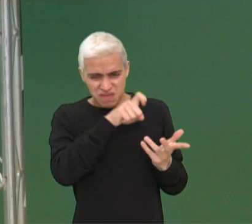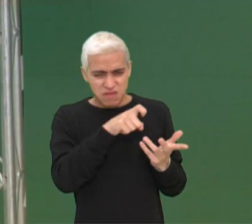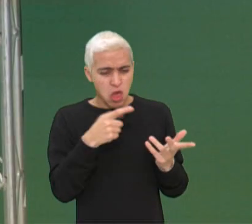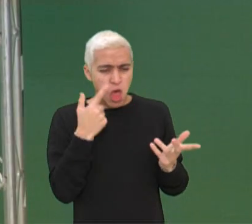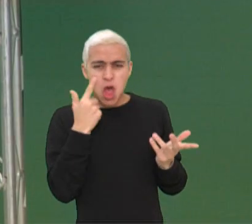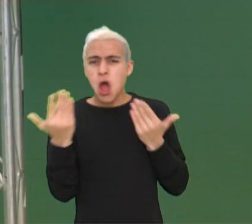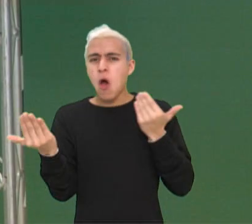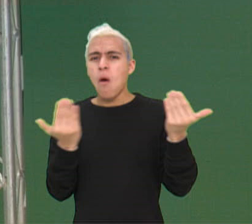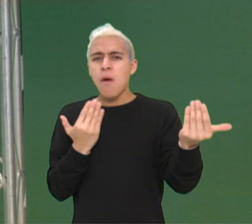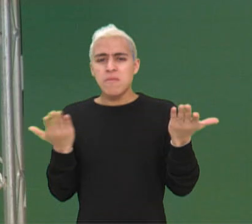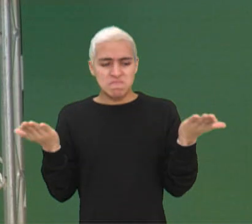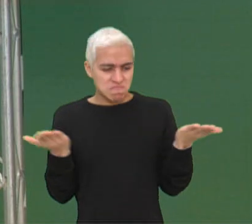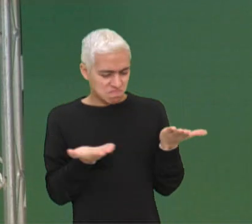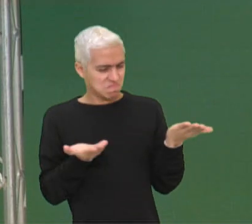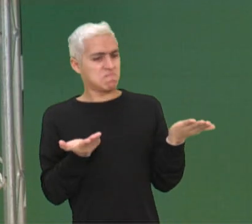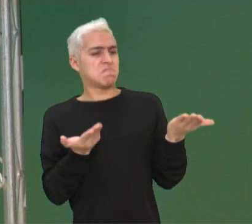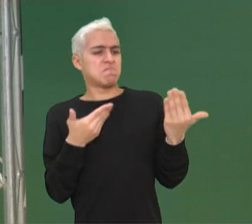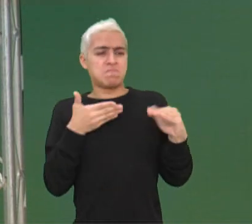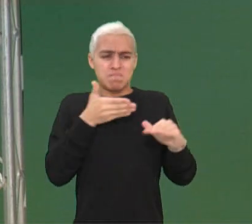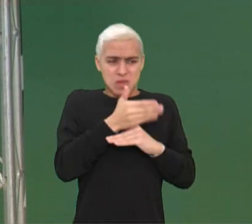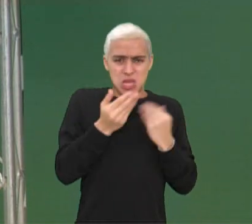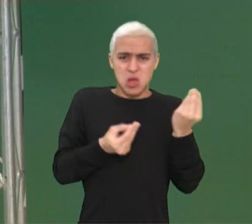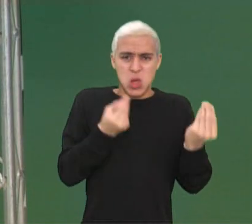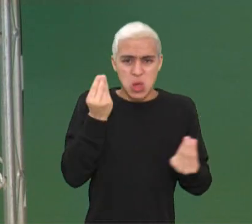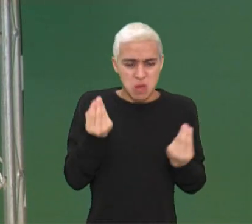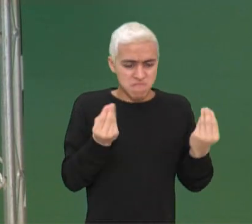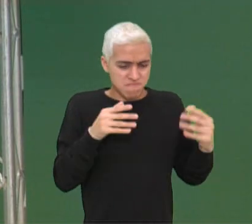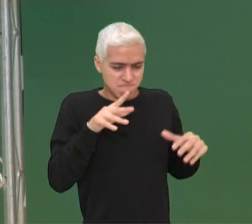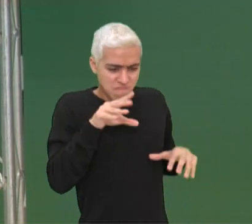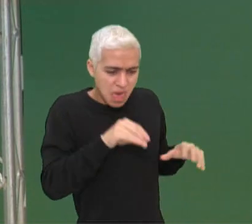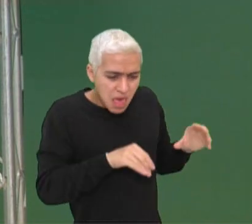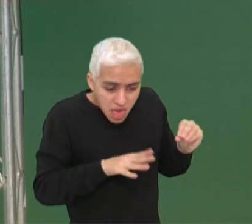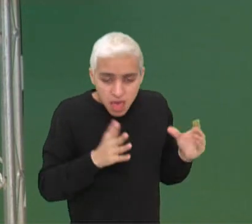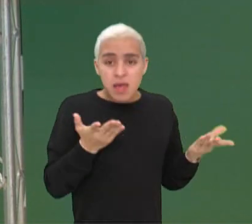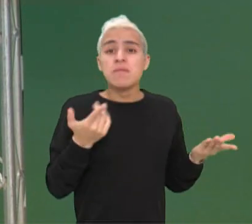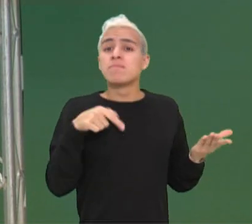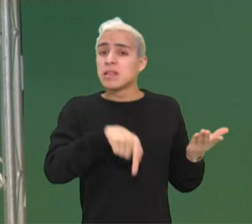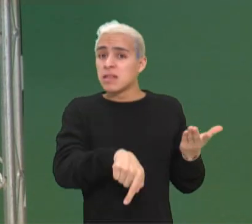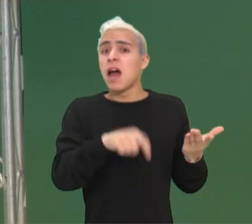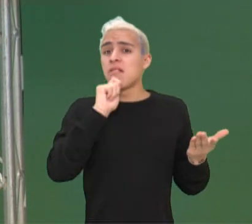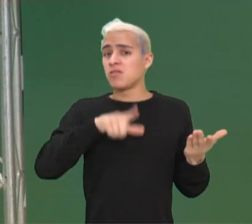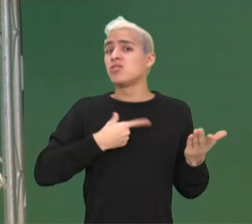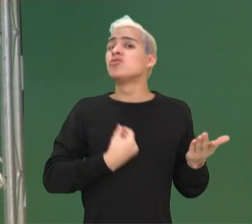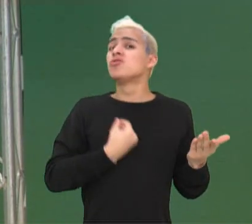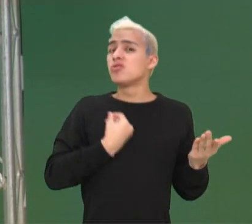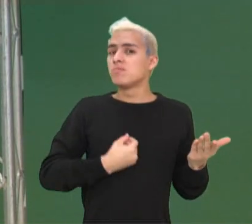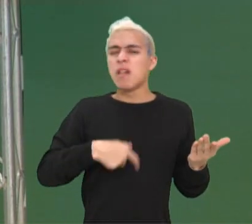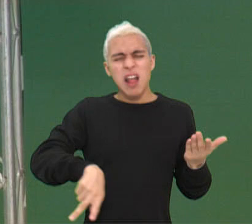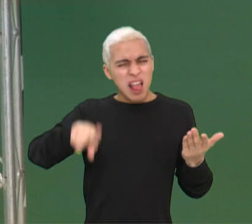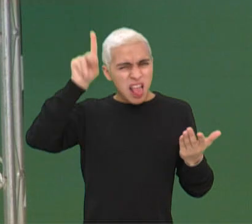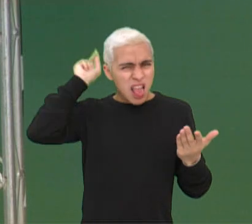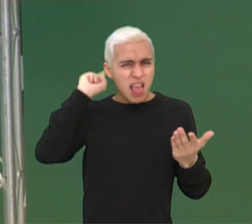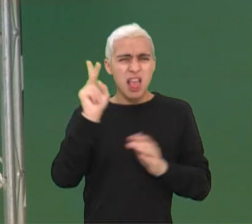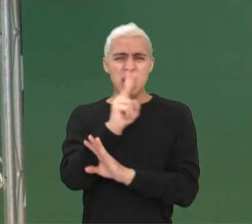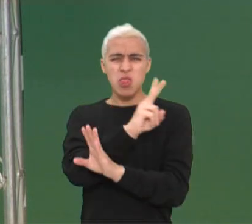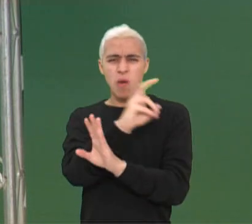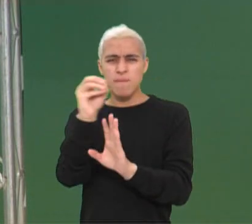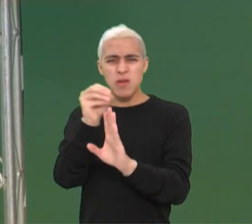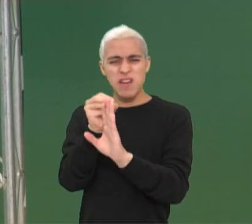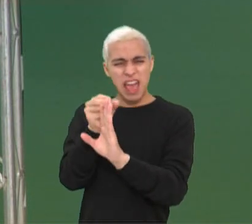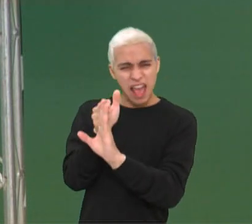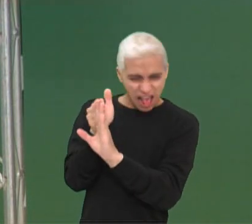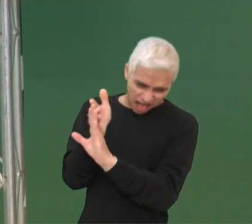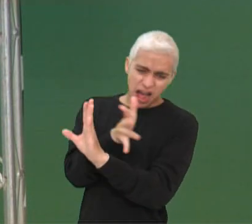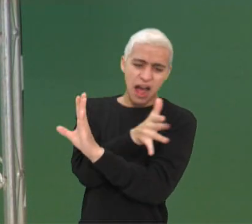dia de hoje, né? Participar de um jogo desse, mas é um jogo que ainda existe. Um jogo antigo lá, 2500, e